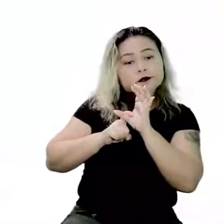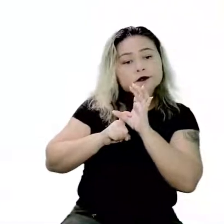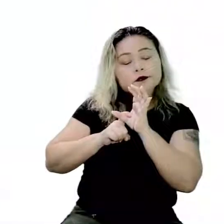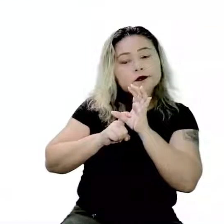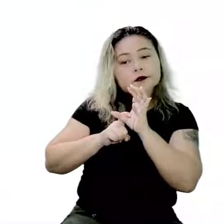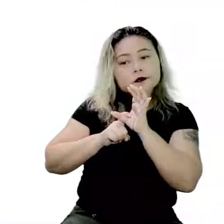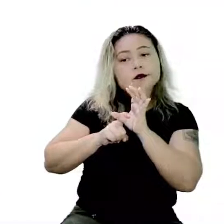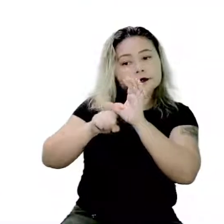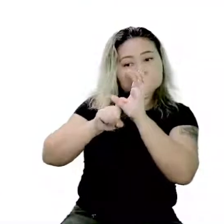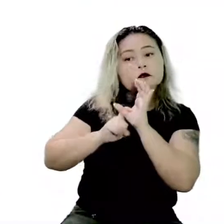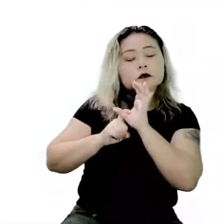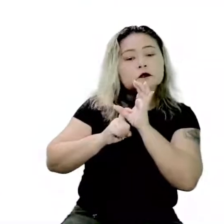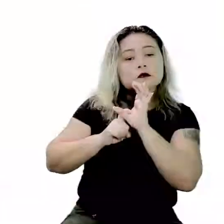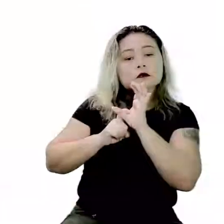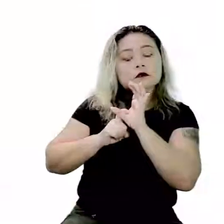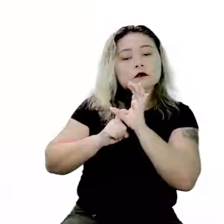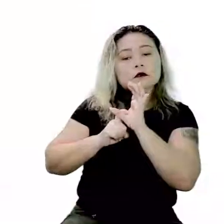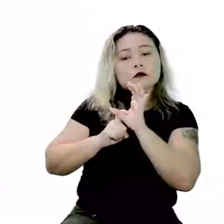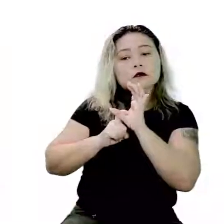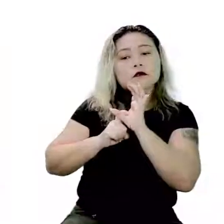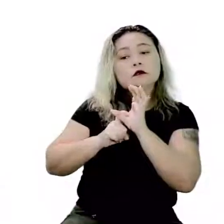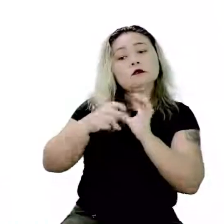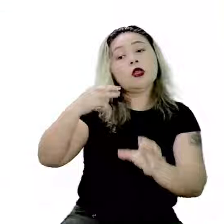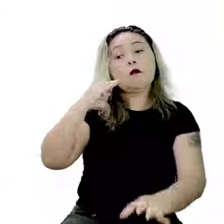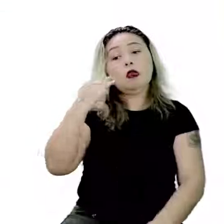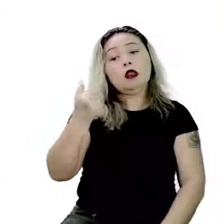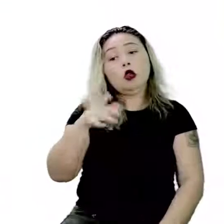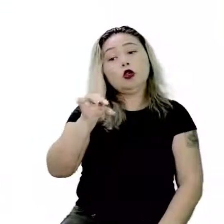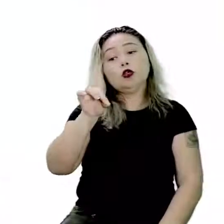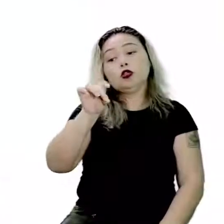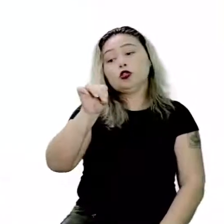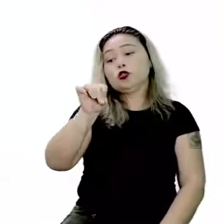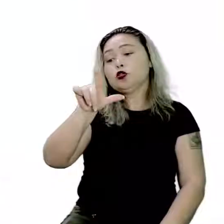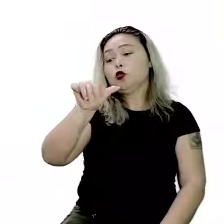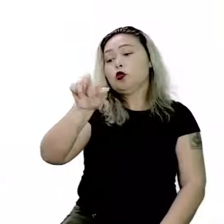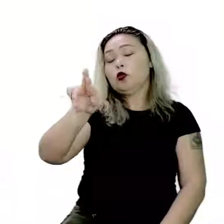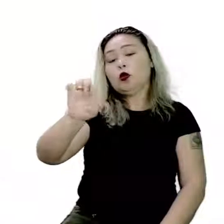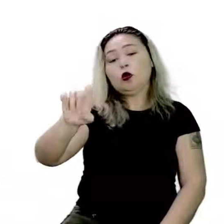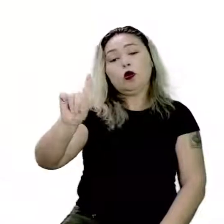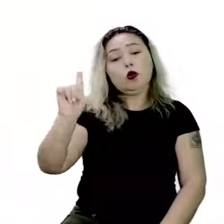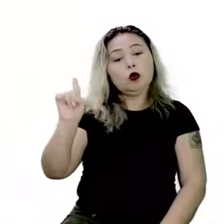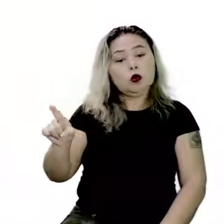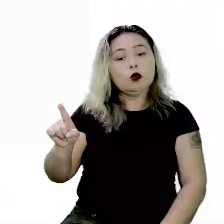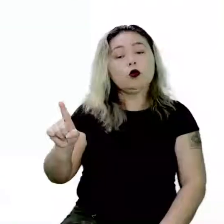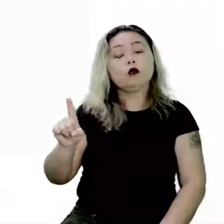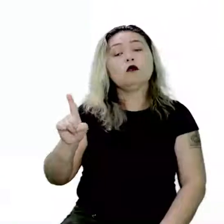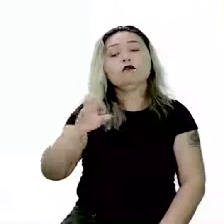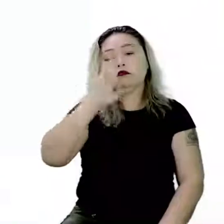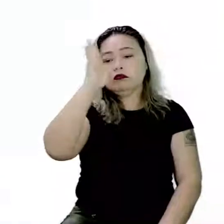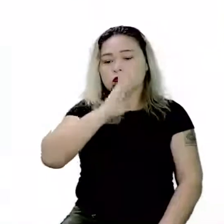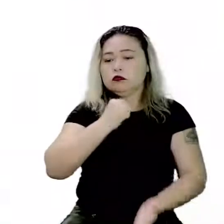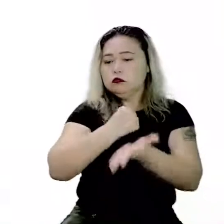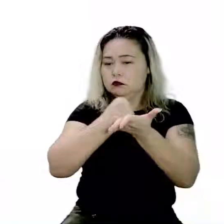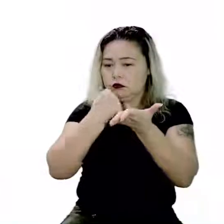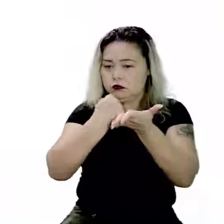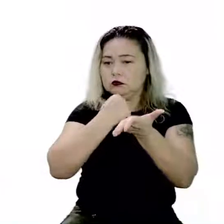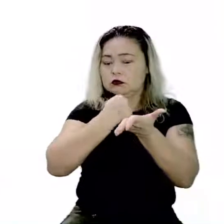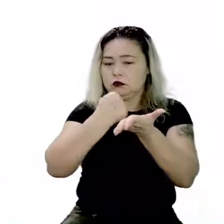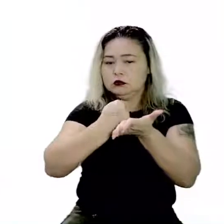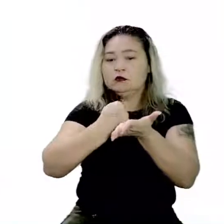mega empréstimo de milhões de dólares. O BIRD, o Brasil fez esse contrato com o